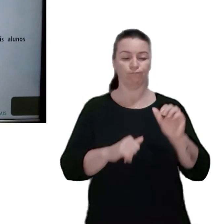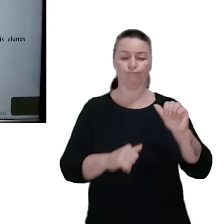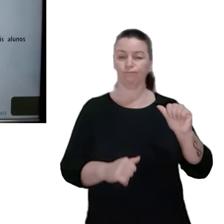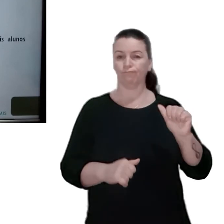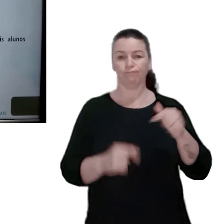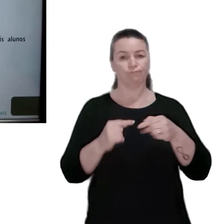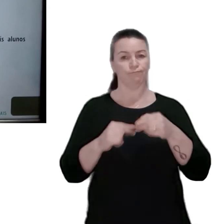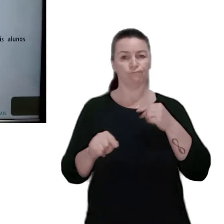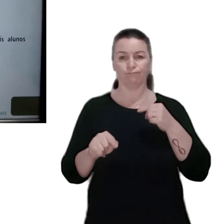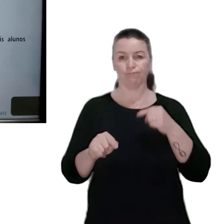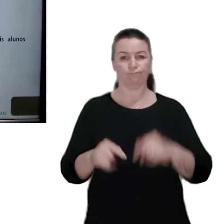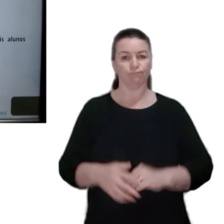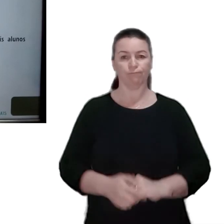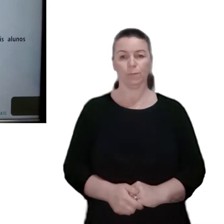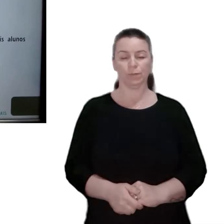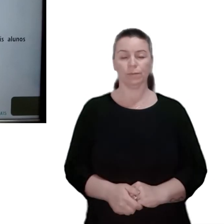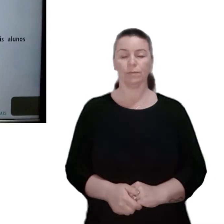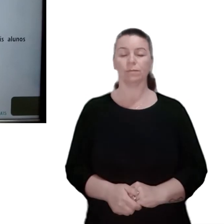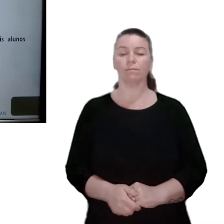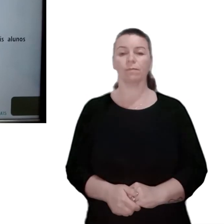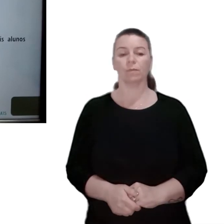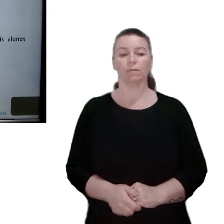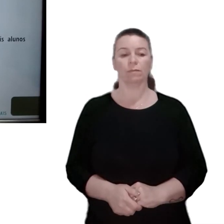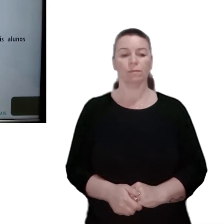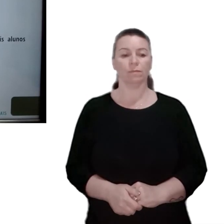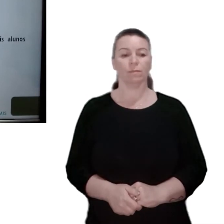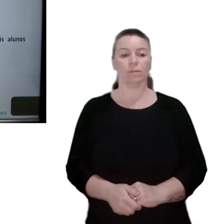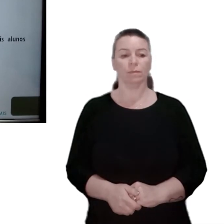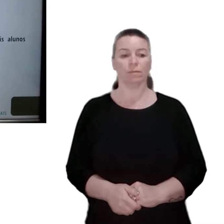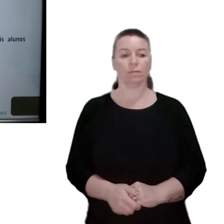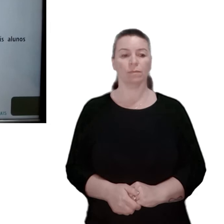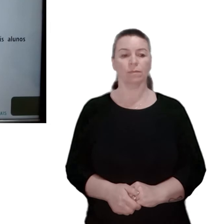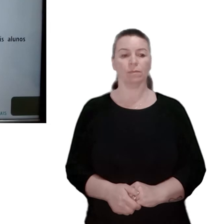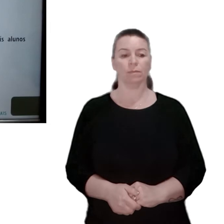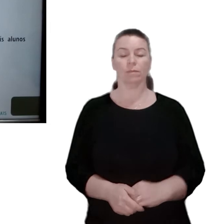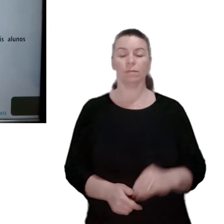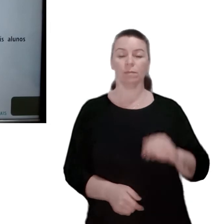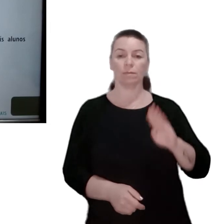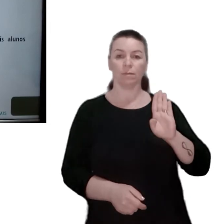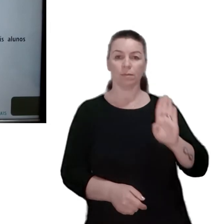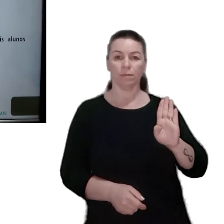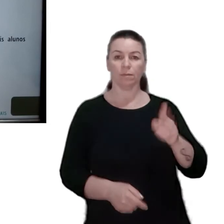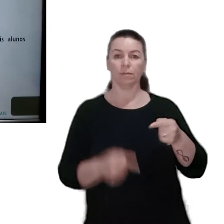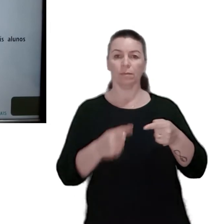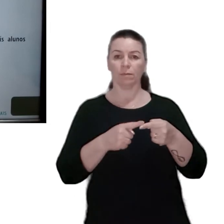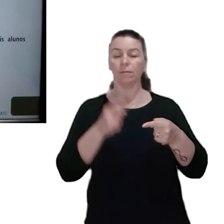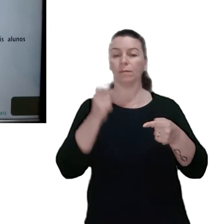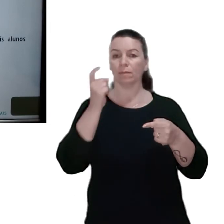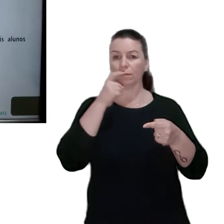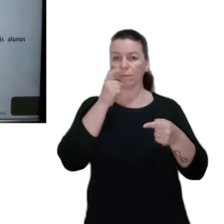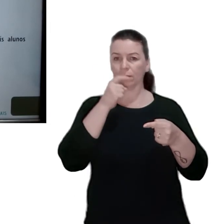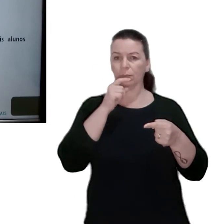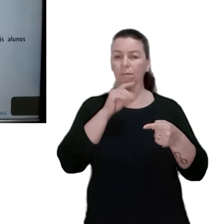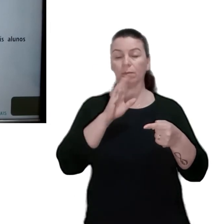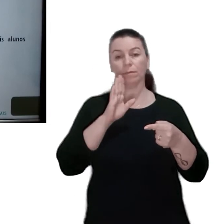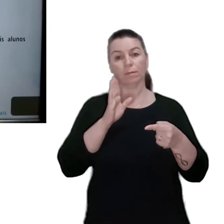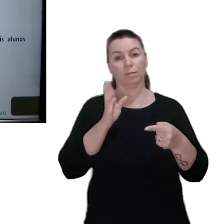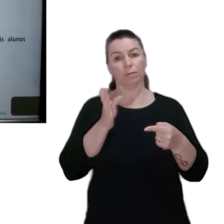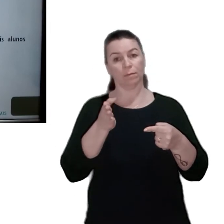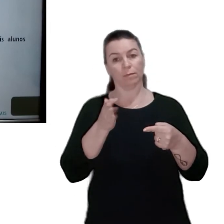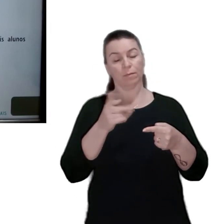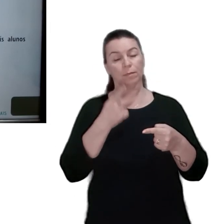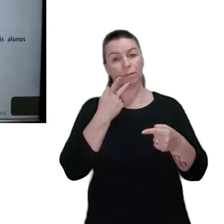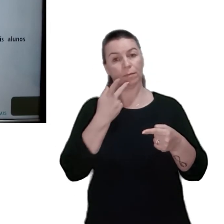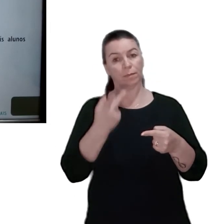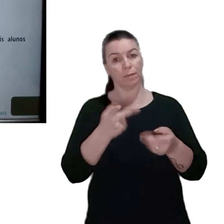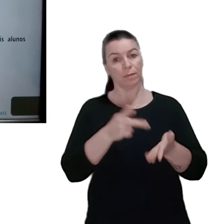Então, a letra A é falsa. Letra B, Ana mentiu. Já está errado, porque Ana disse a